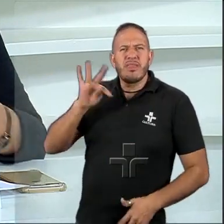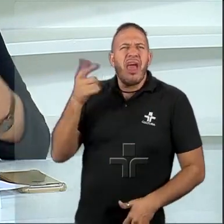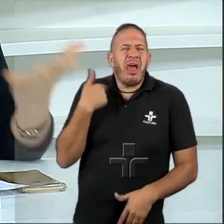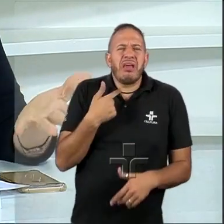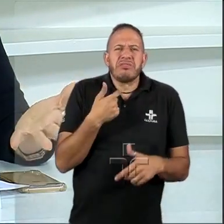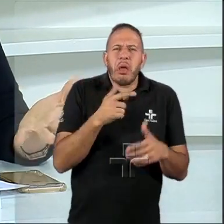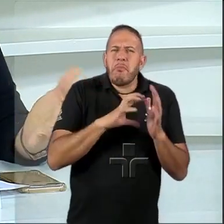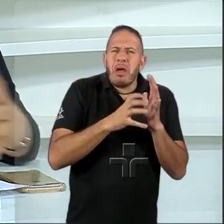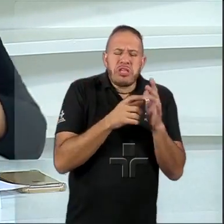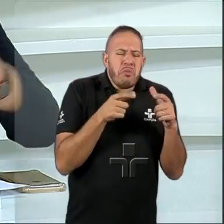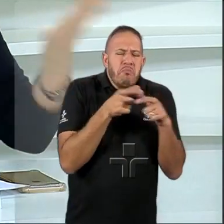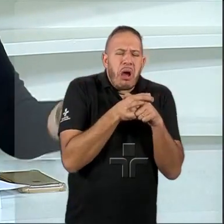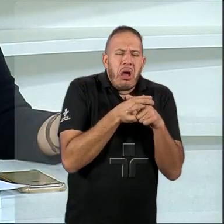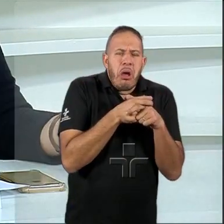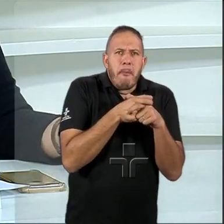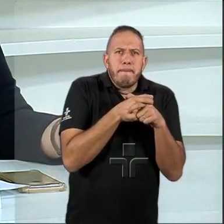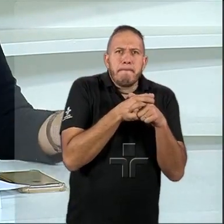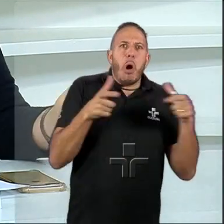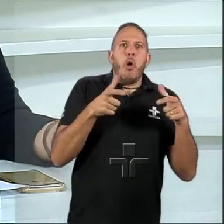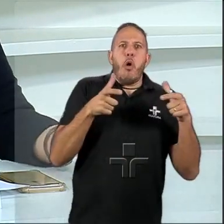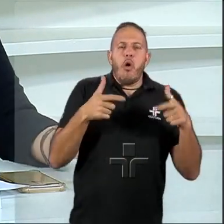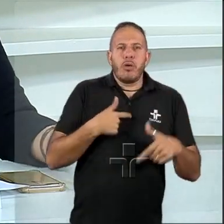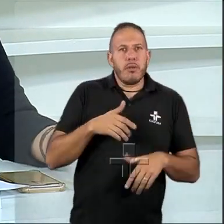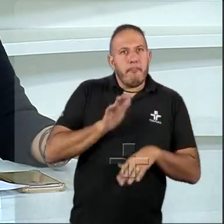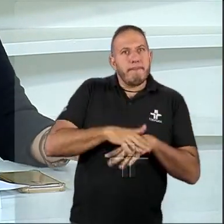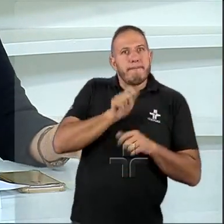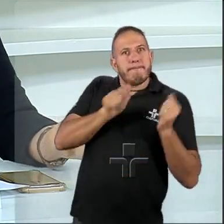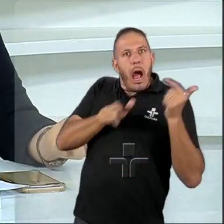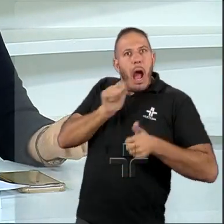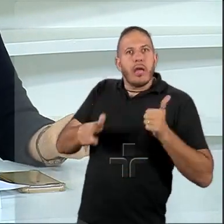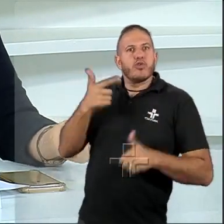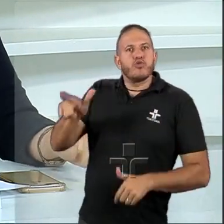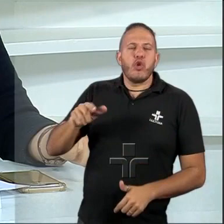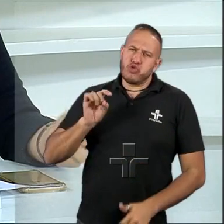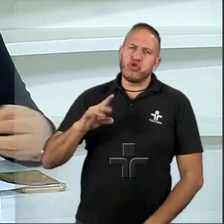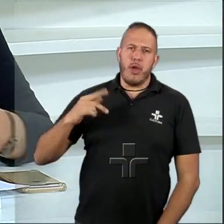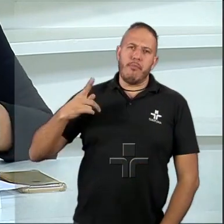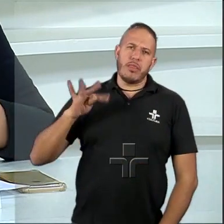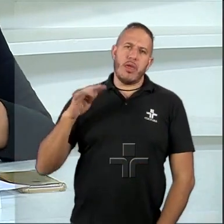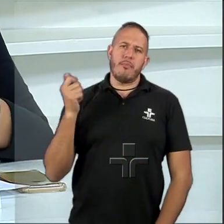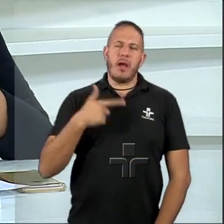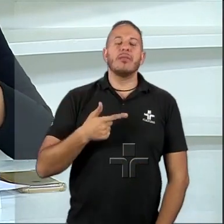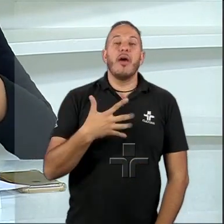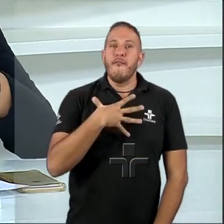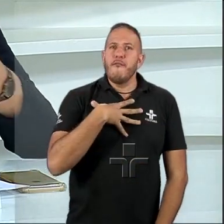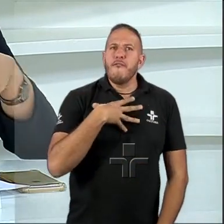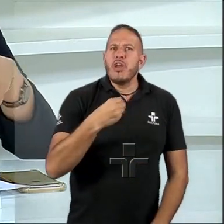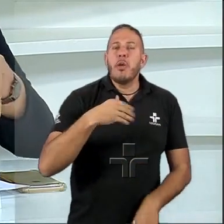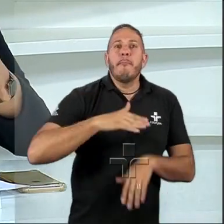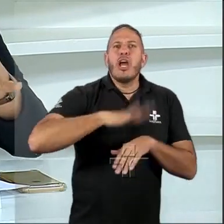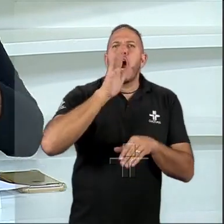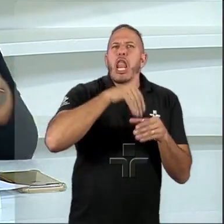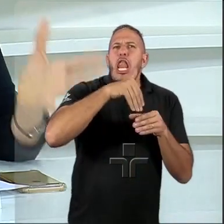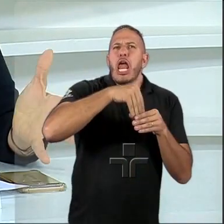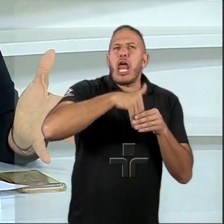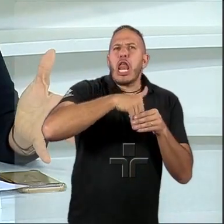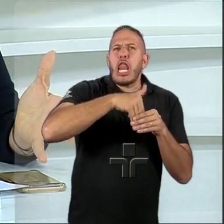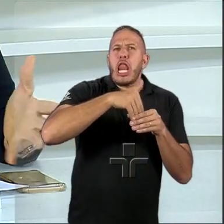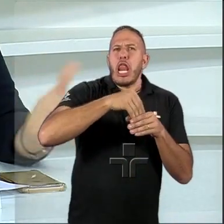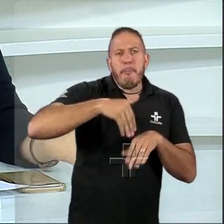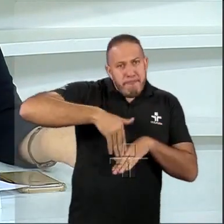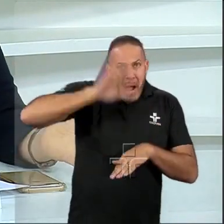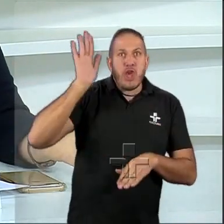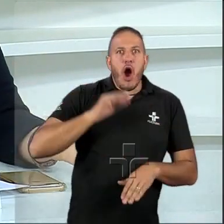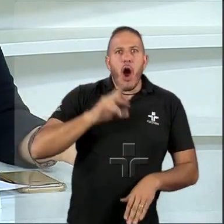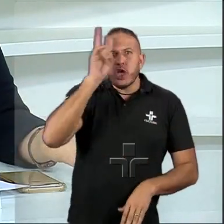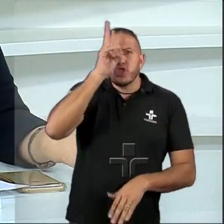nanico e passa a ser maior do que todos os outros, na exceção do PT. Fez com que seu filho tivesse a maior votação da história da